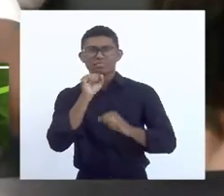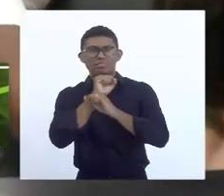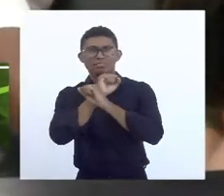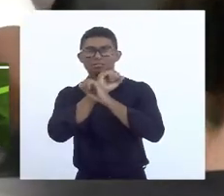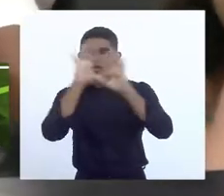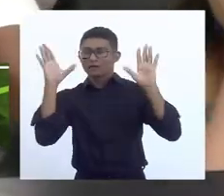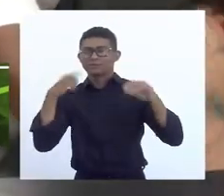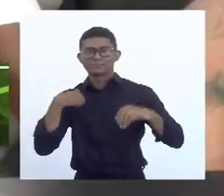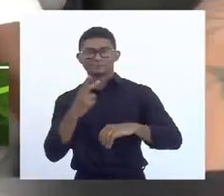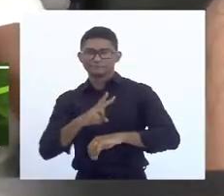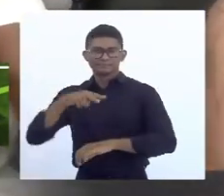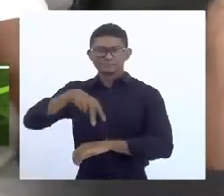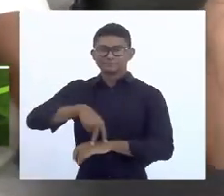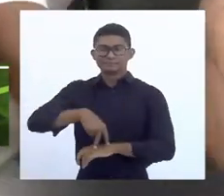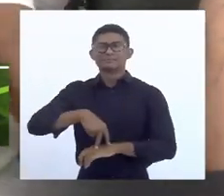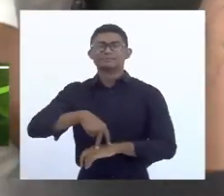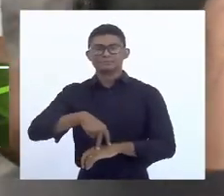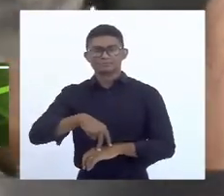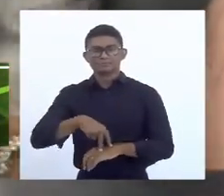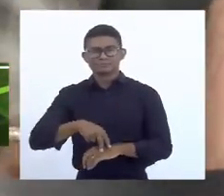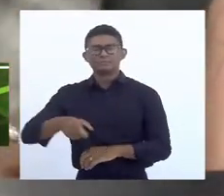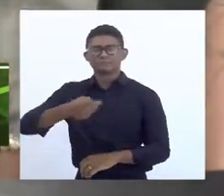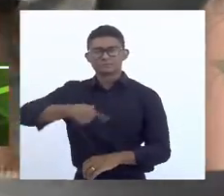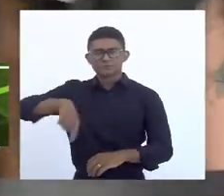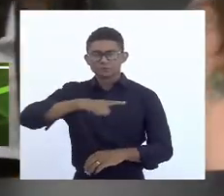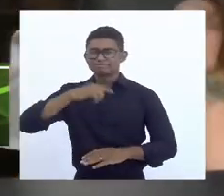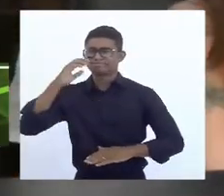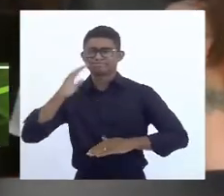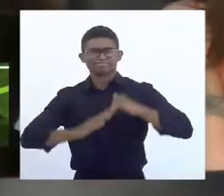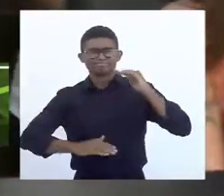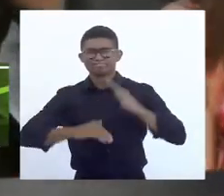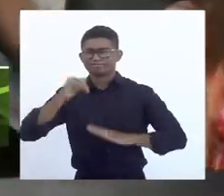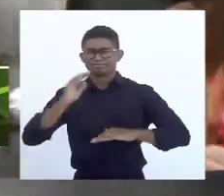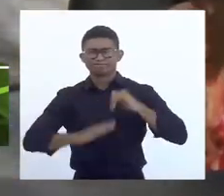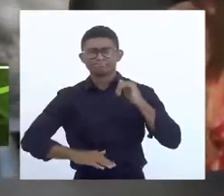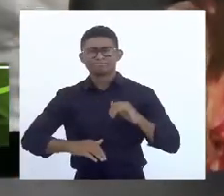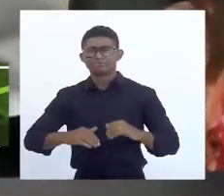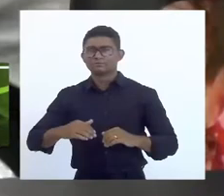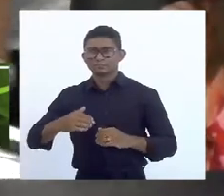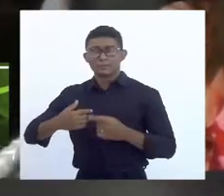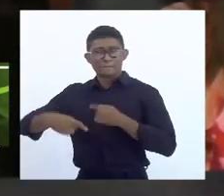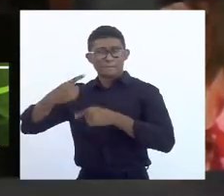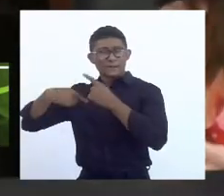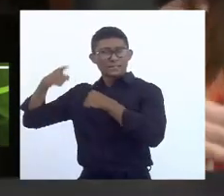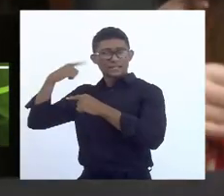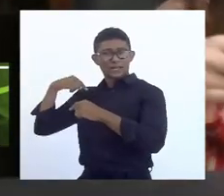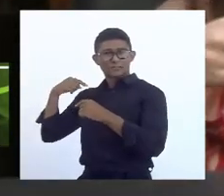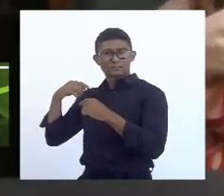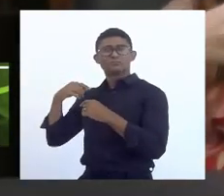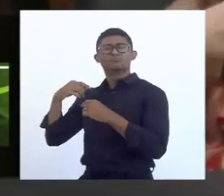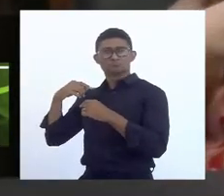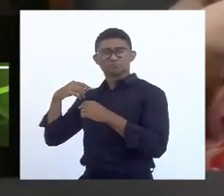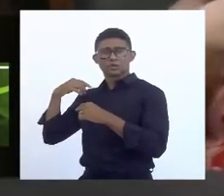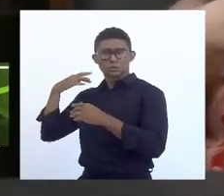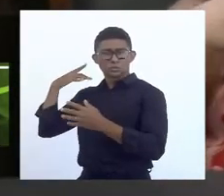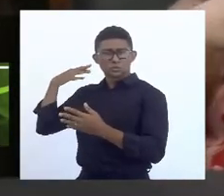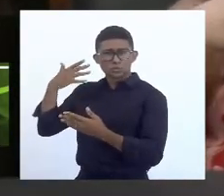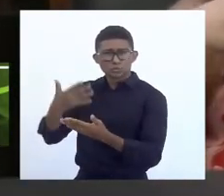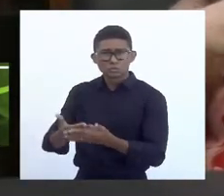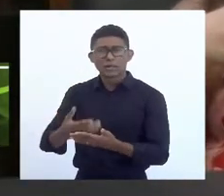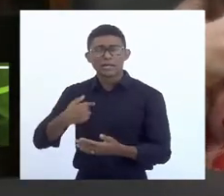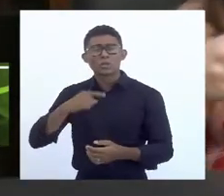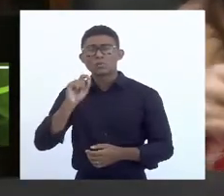eu me levanto. Trazendo os dons que meus ancestrais me deram, eu sou o sonho e